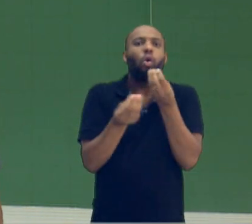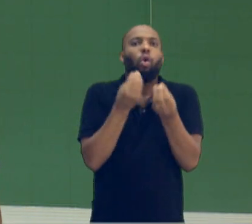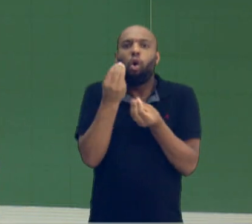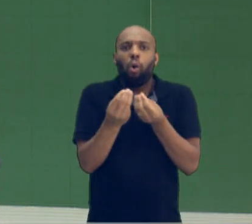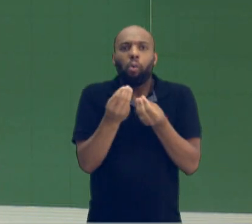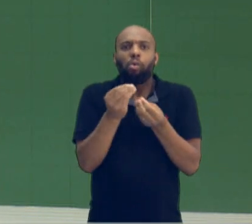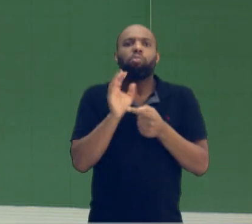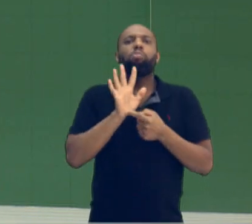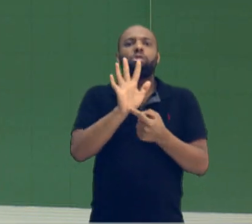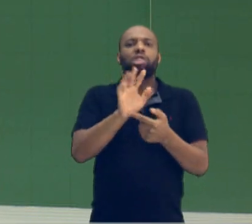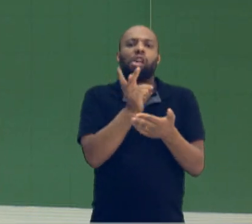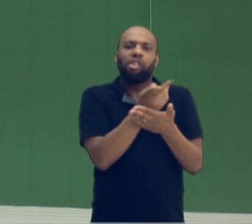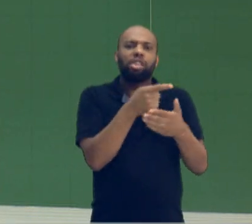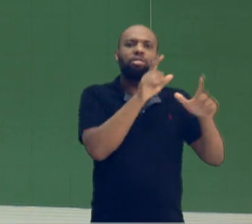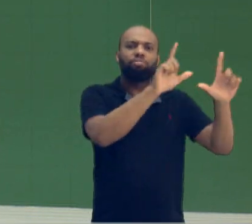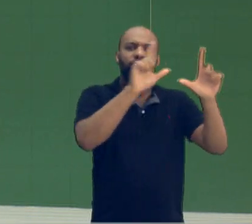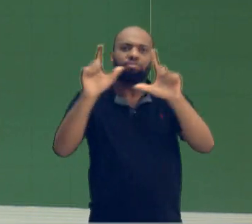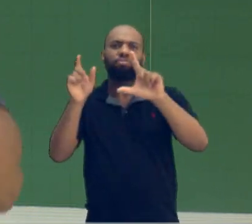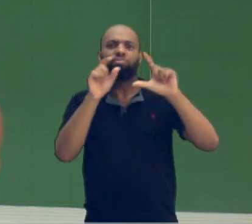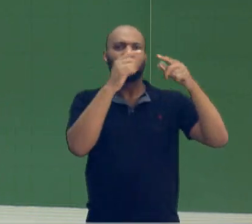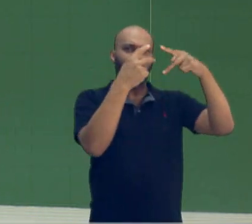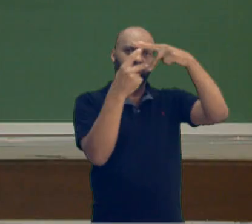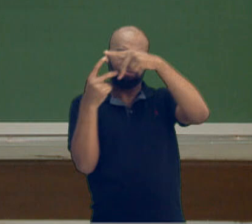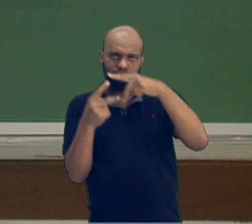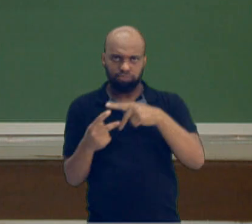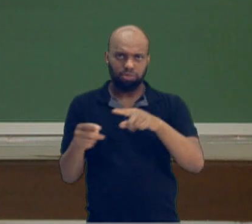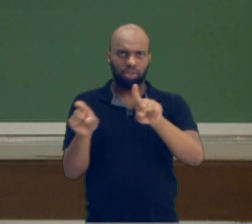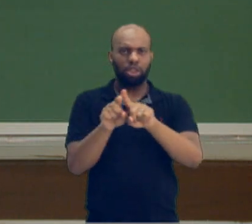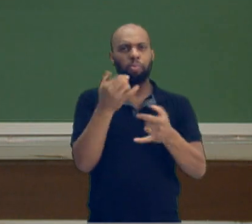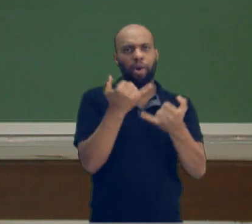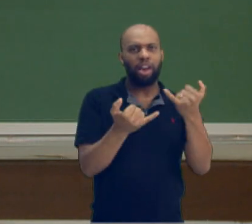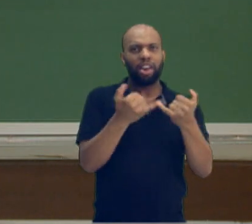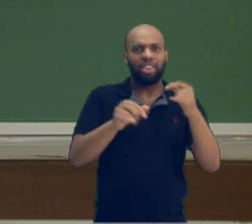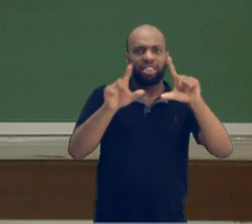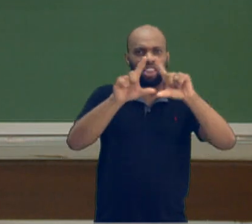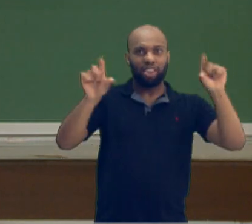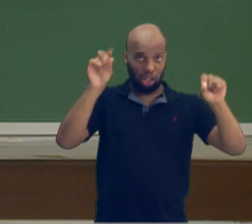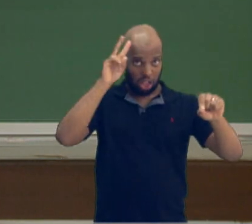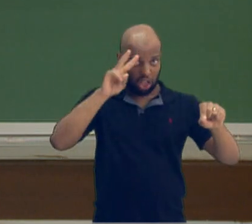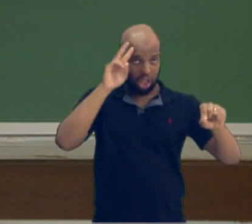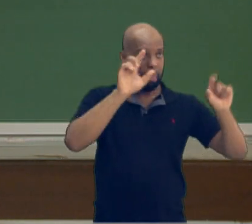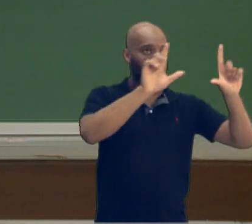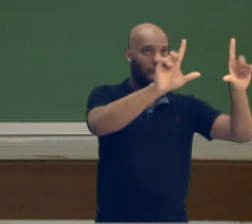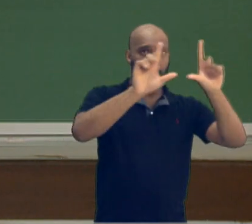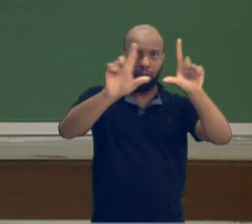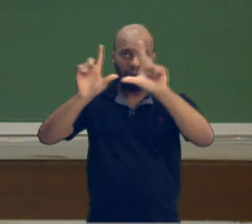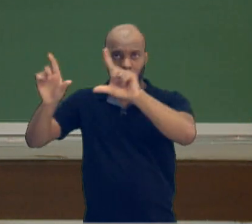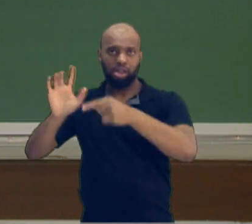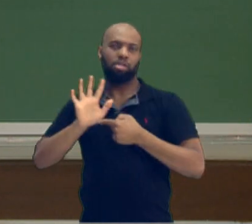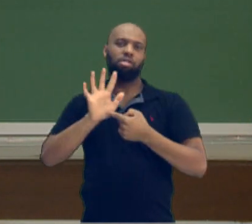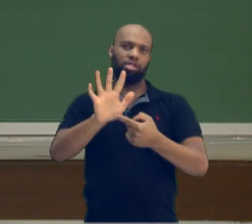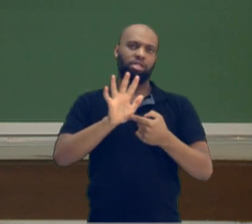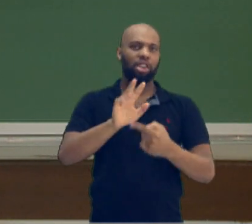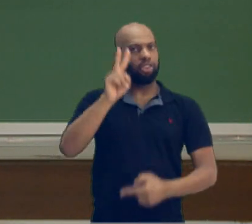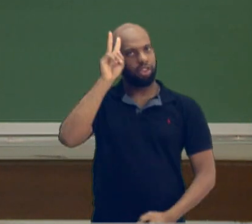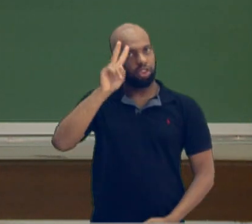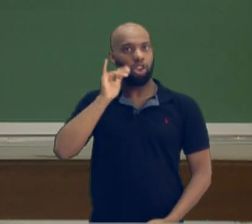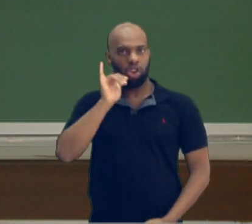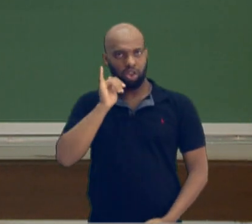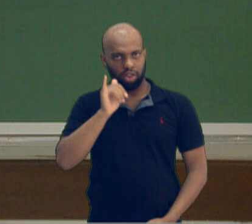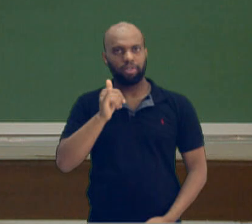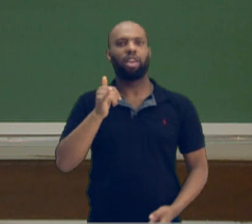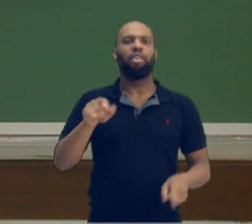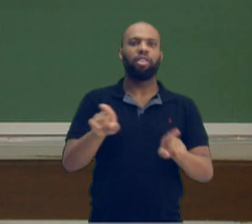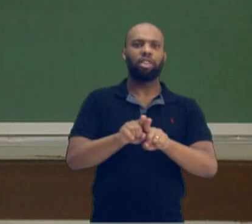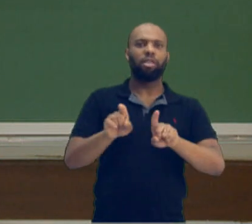através dos desenhos dos mosaicos, né? Então, como uma história em quadrinhos, né? Quadro a quadro, através do mosaico ia se contando a história,